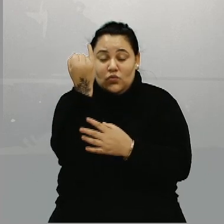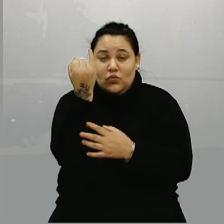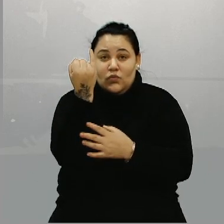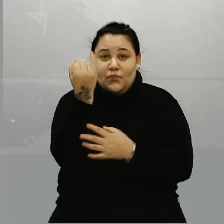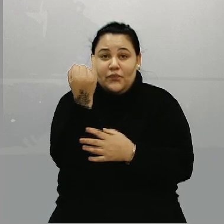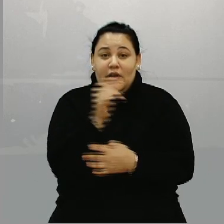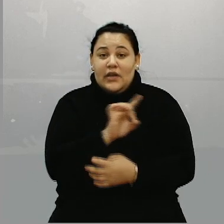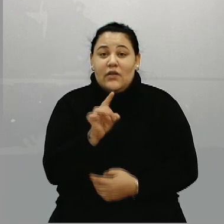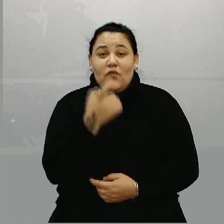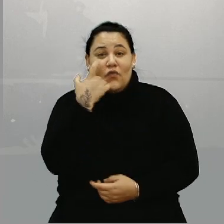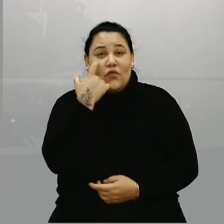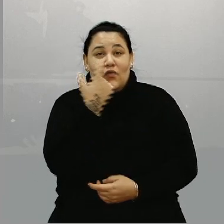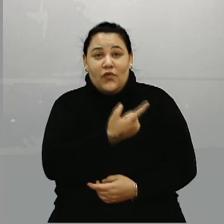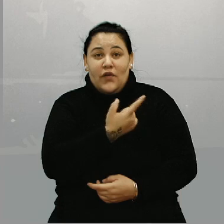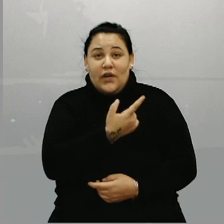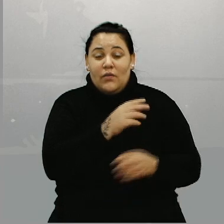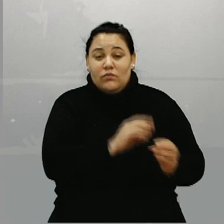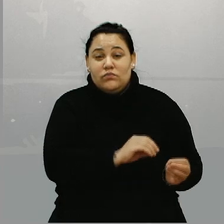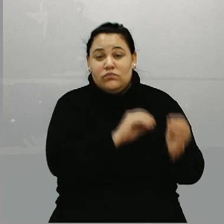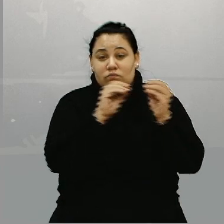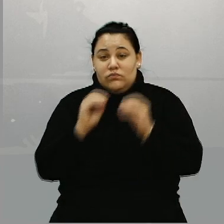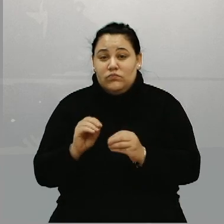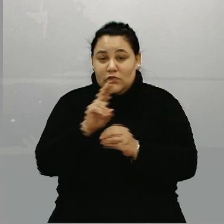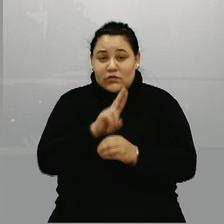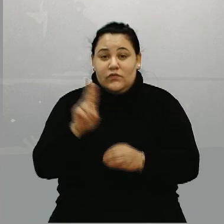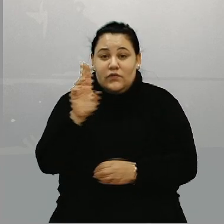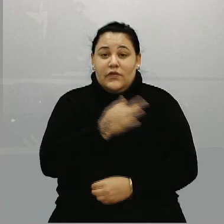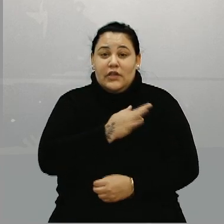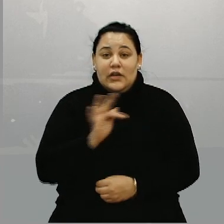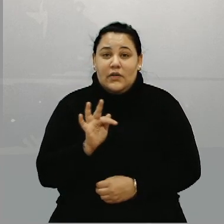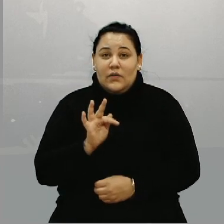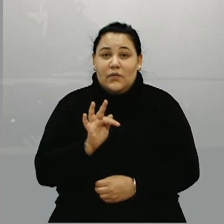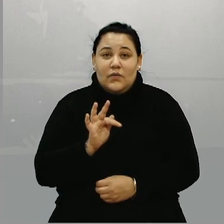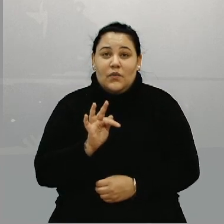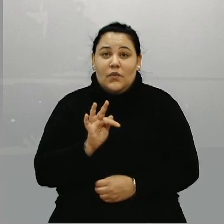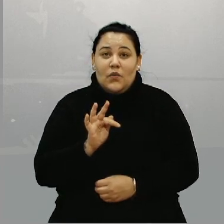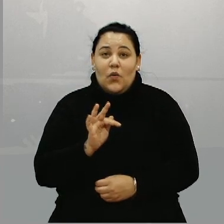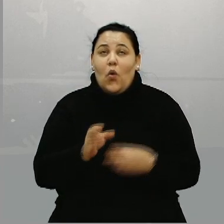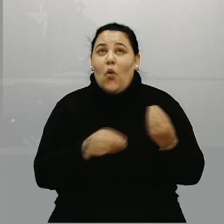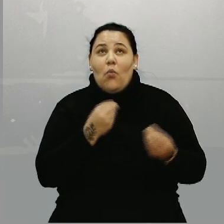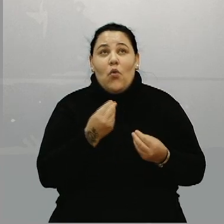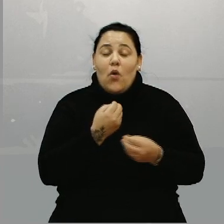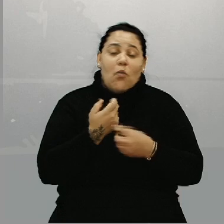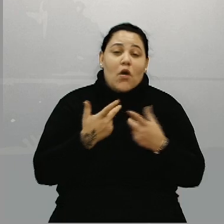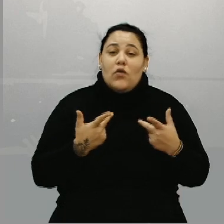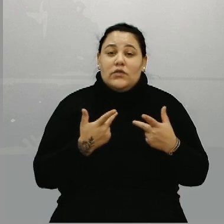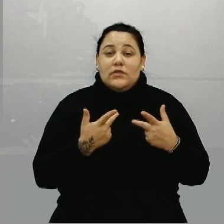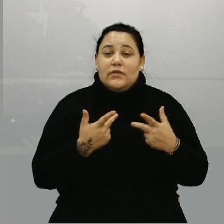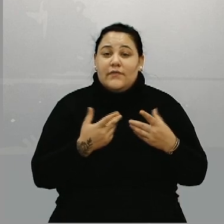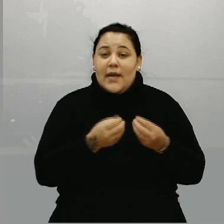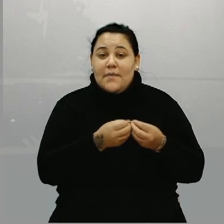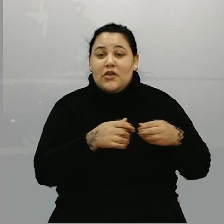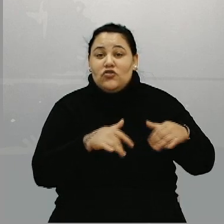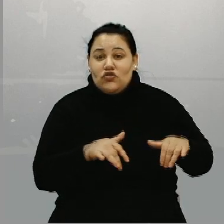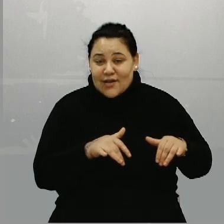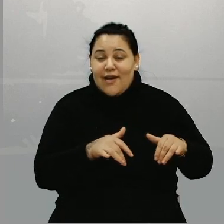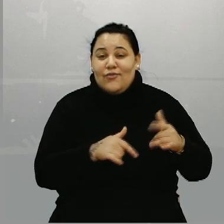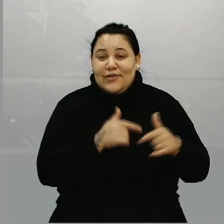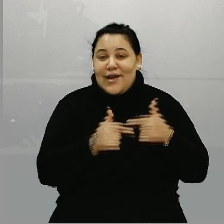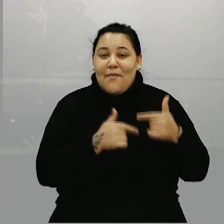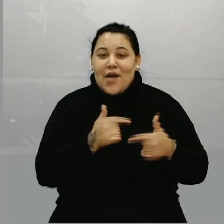ver esta questão da vinda da Universidade Federal como um empecilho ou algo que vai atrapalhar, vamos dizer, o funcionamento